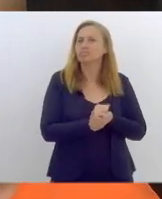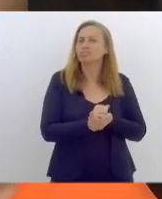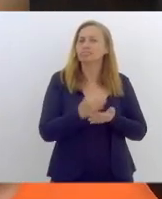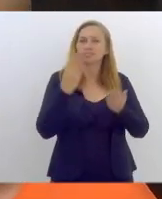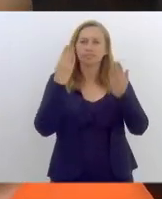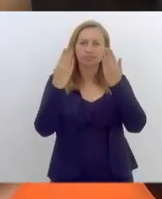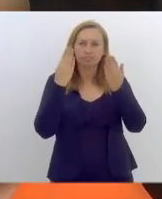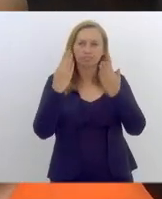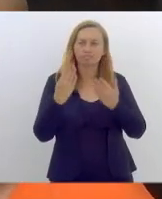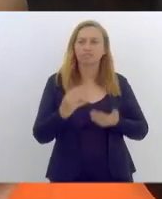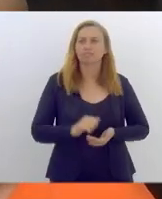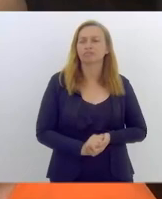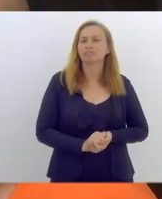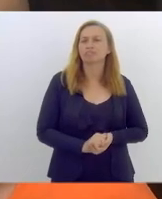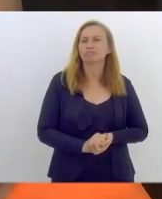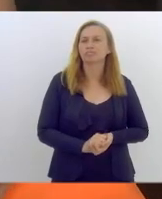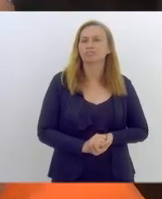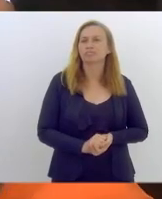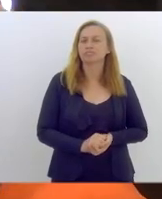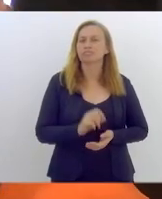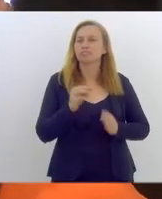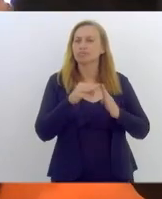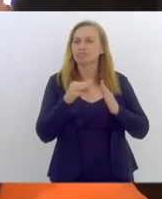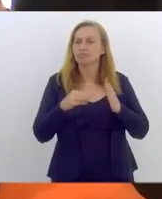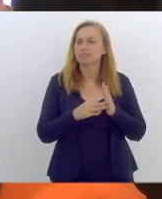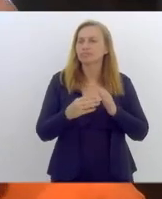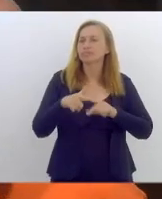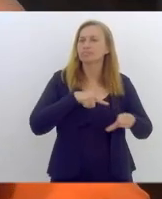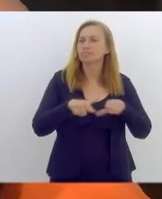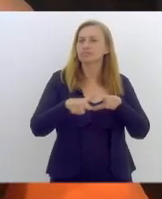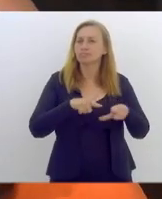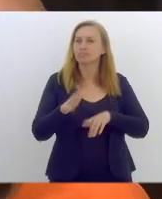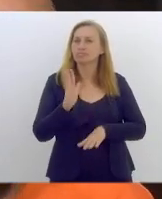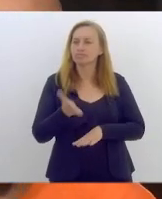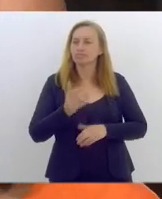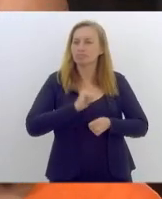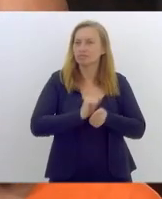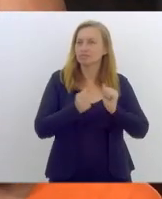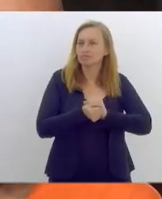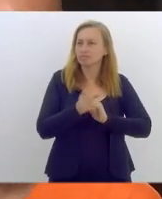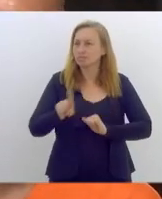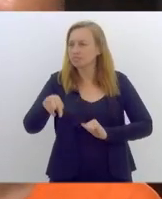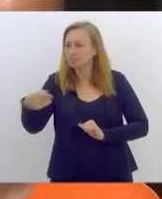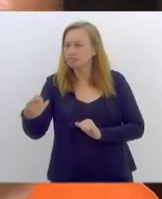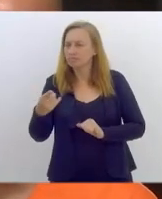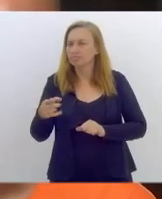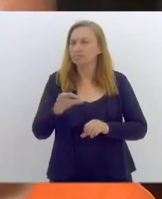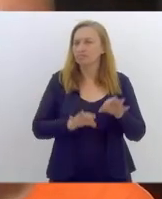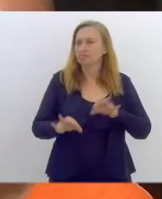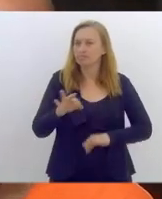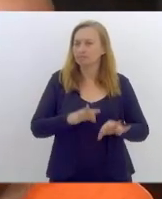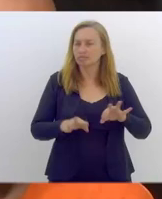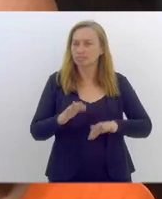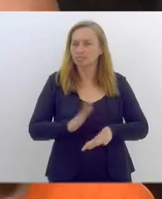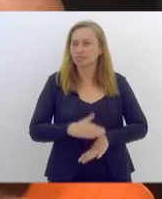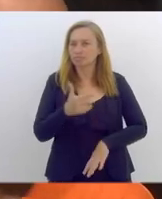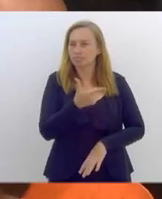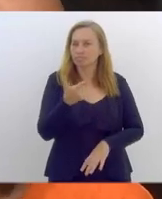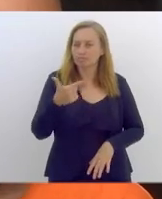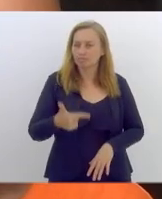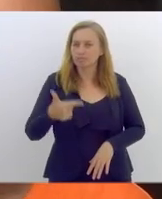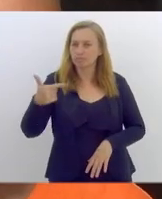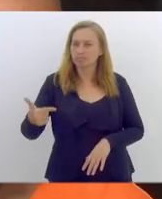de traumas. Atualmente, sua metodologia de trabalho já foi adaptada por outras organizações em mais de